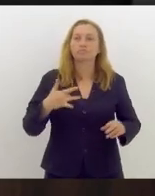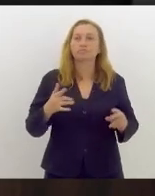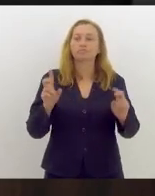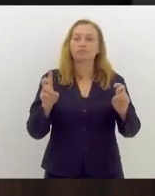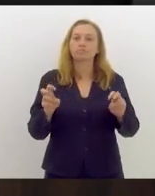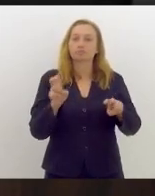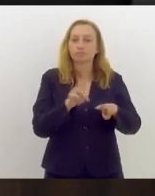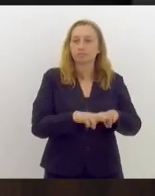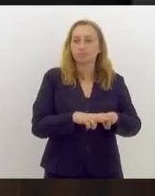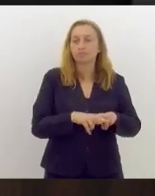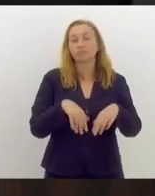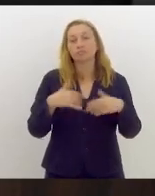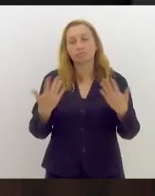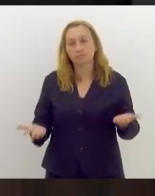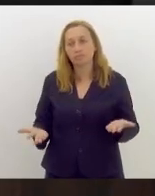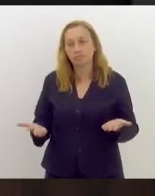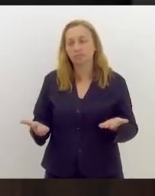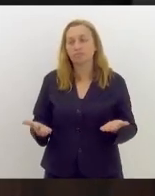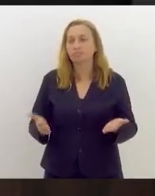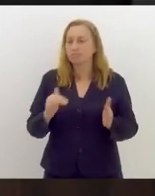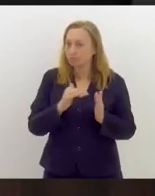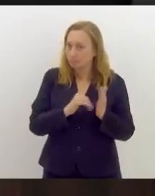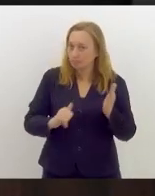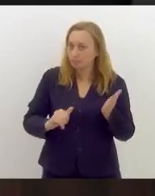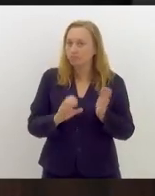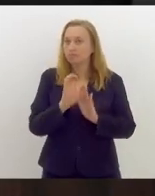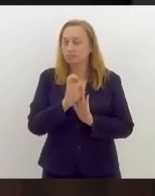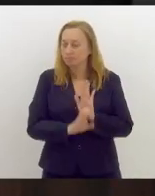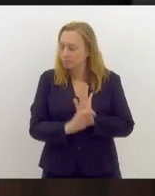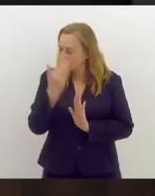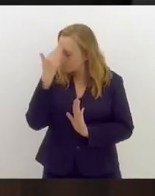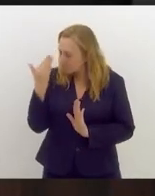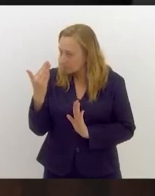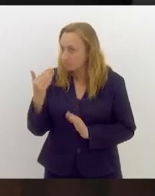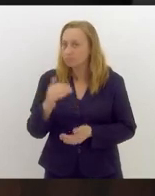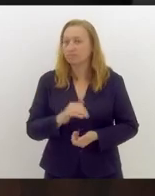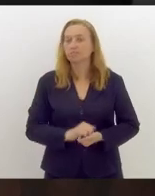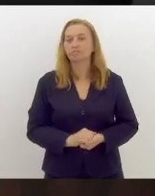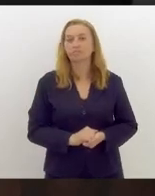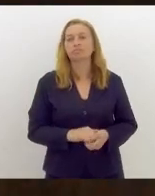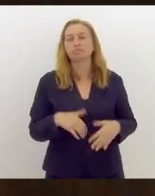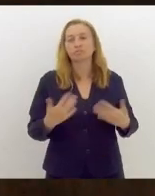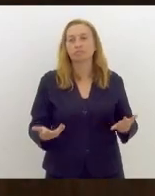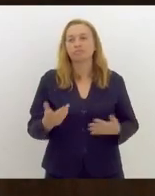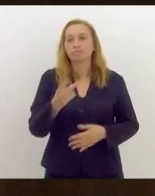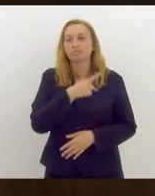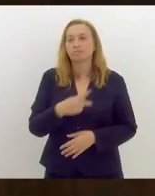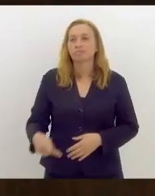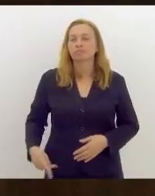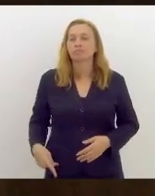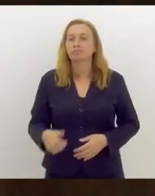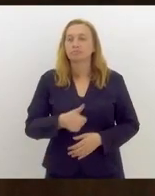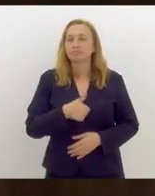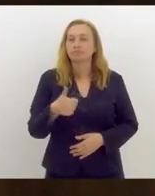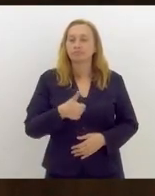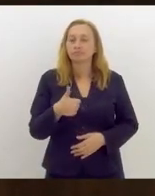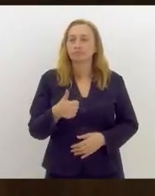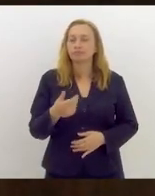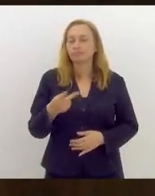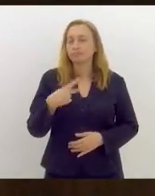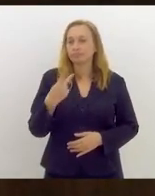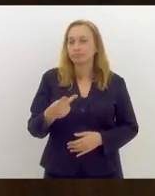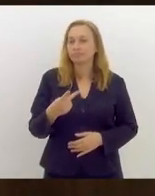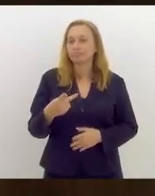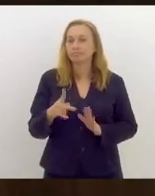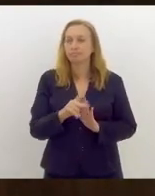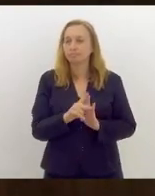então vossa excelência tá retirando a emenda eu quero agradecer a vossa excelência então um presidente primeiro comunicar que